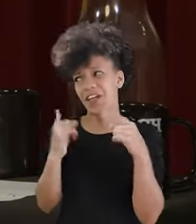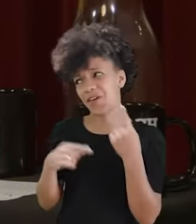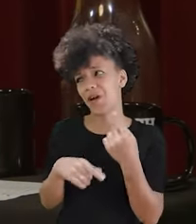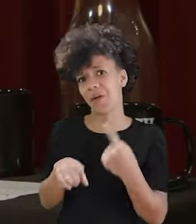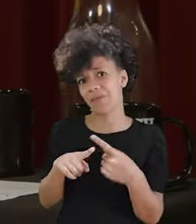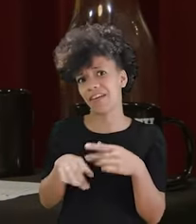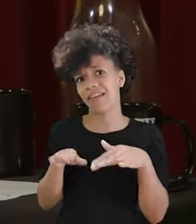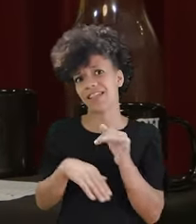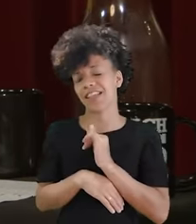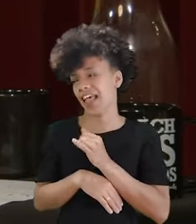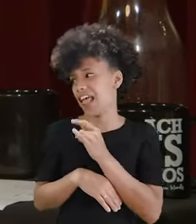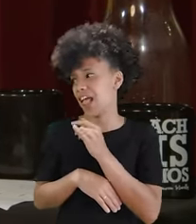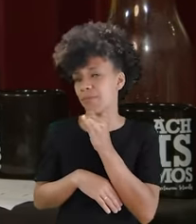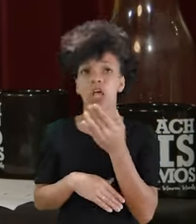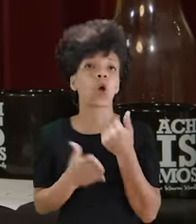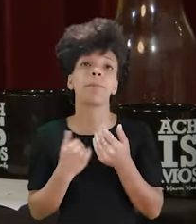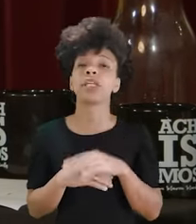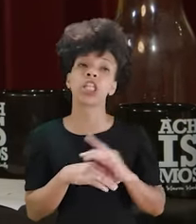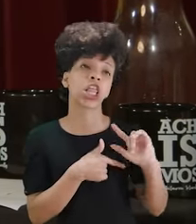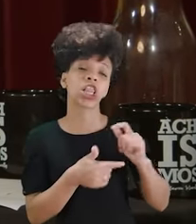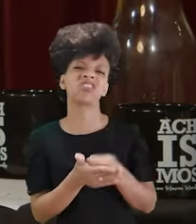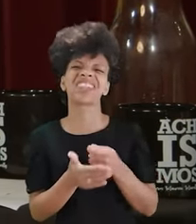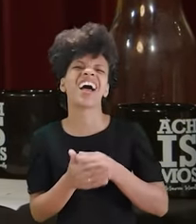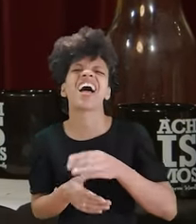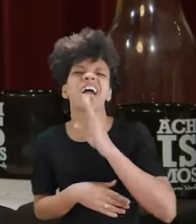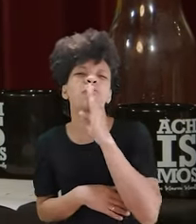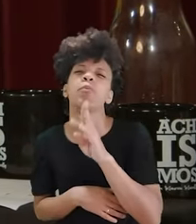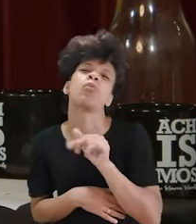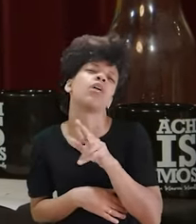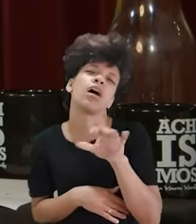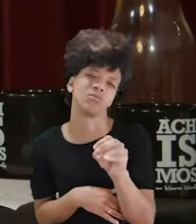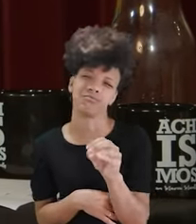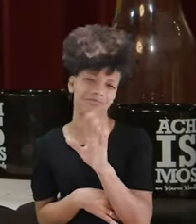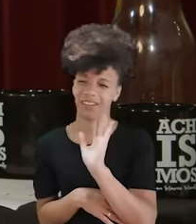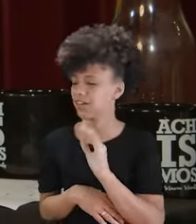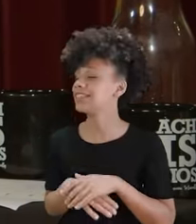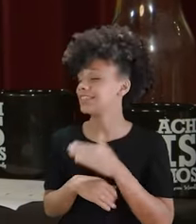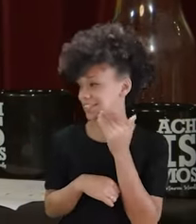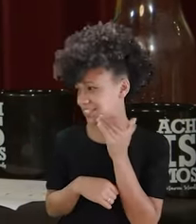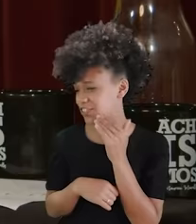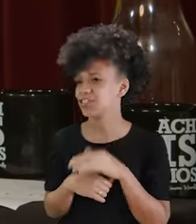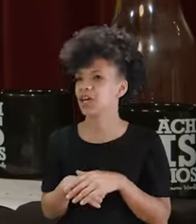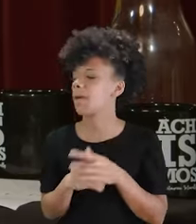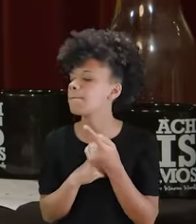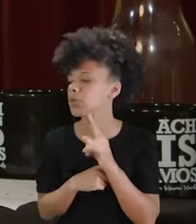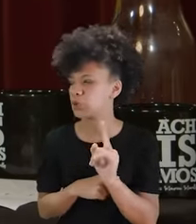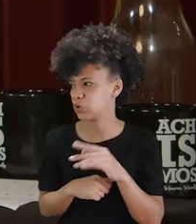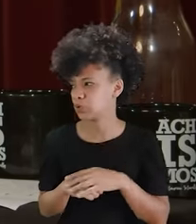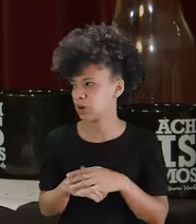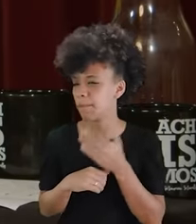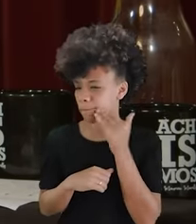não entendi é por último assim para entender essa questão é vocês ficam abordo